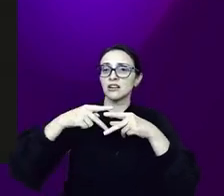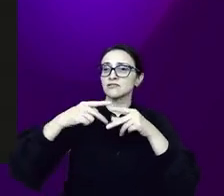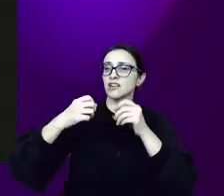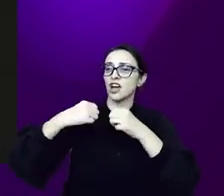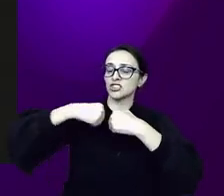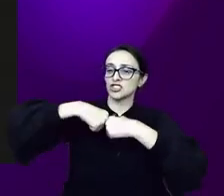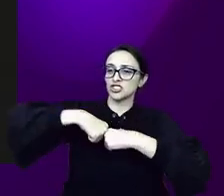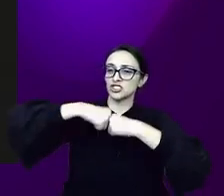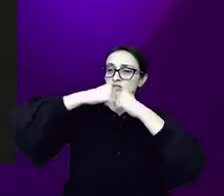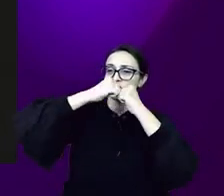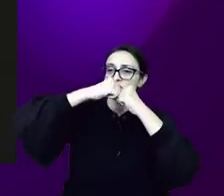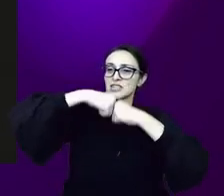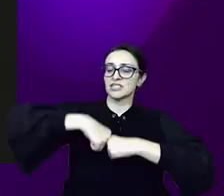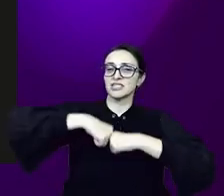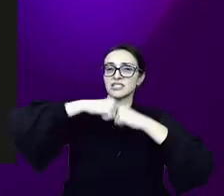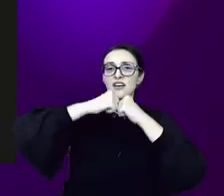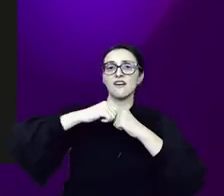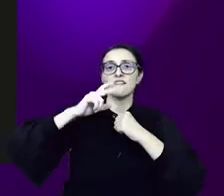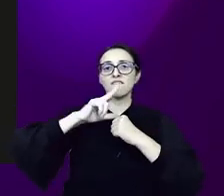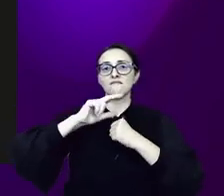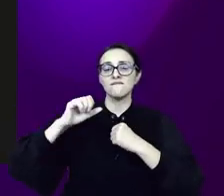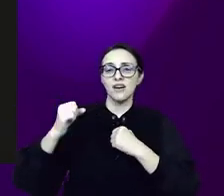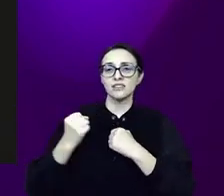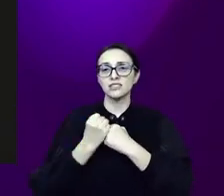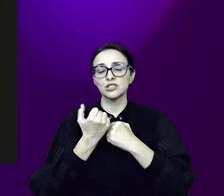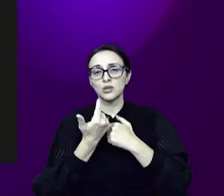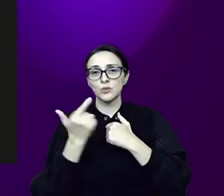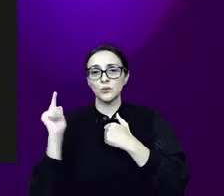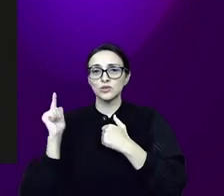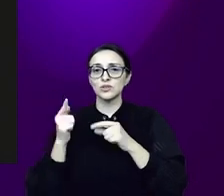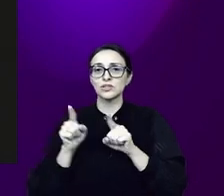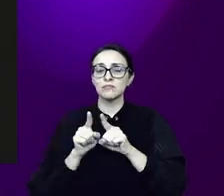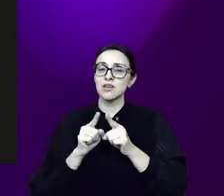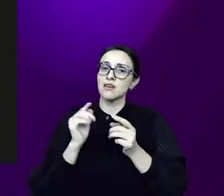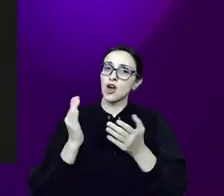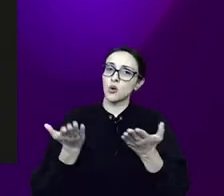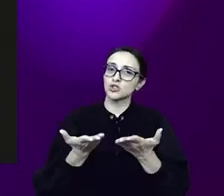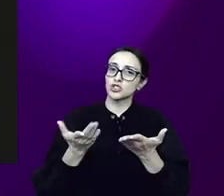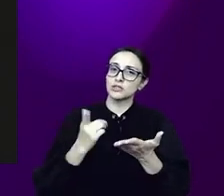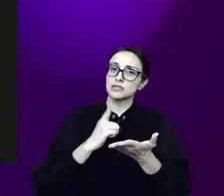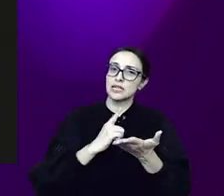uma compensação posterior. Hoje em dia, a gente até tem algum